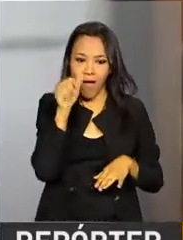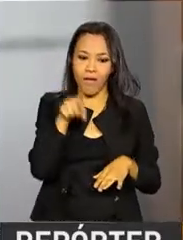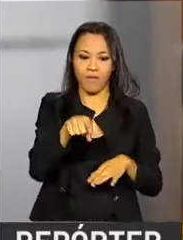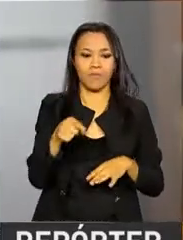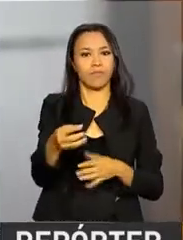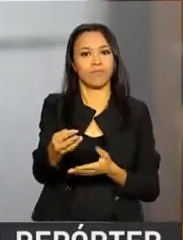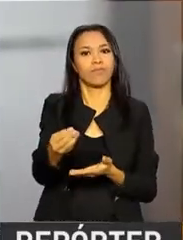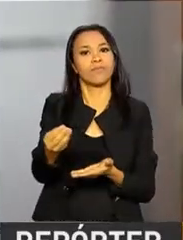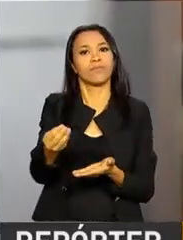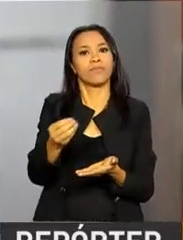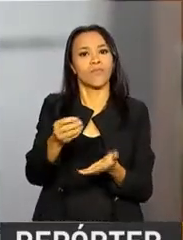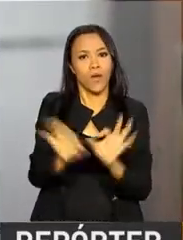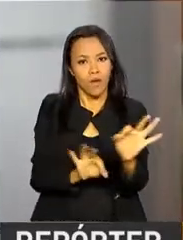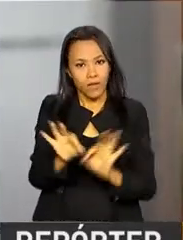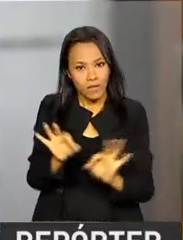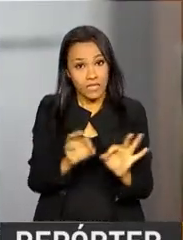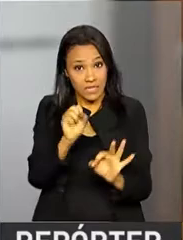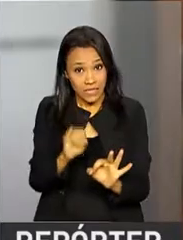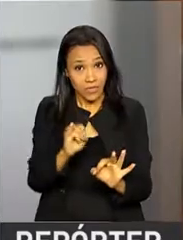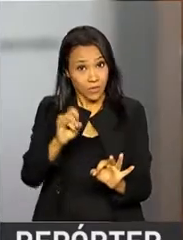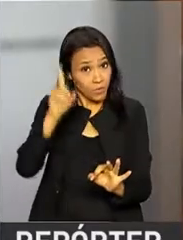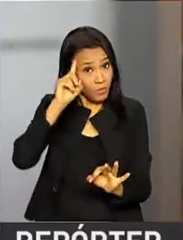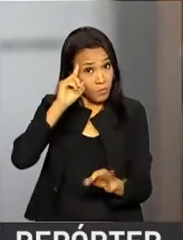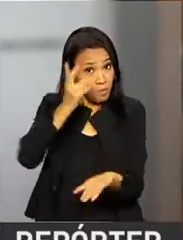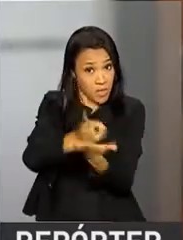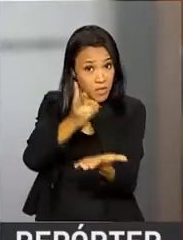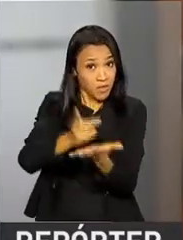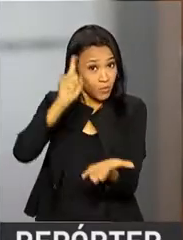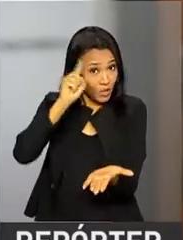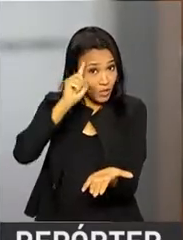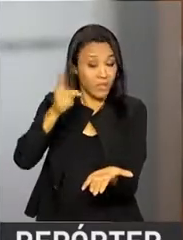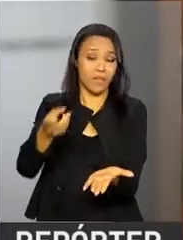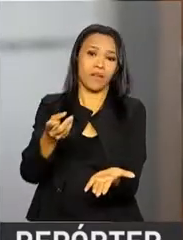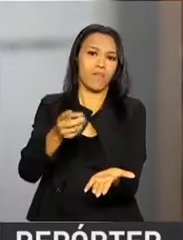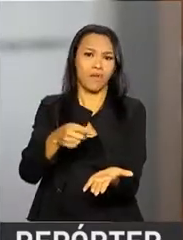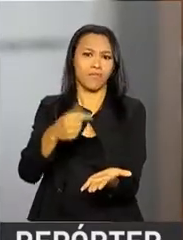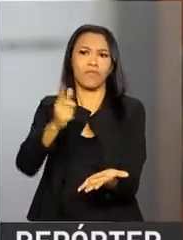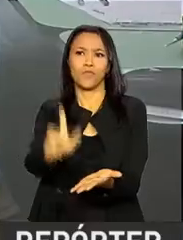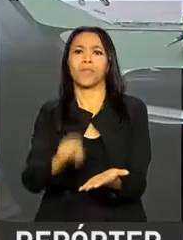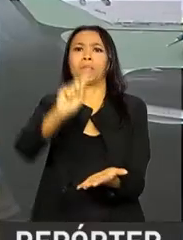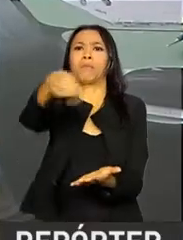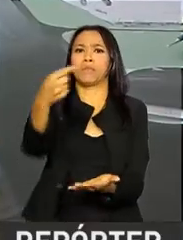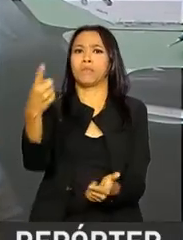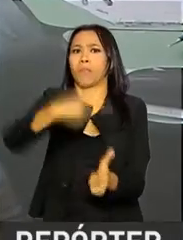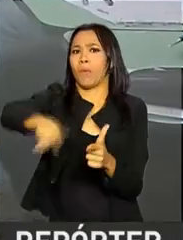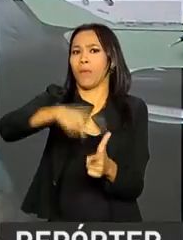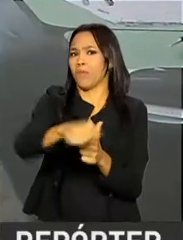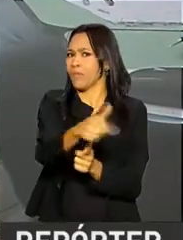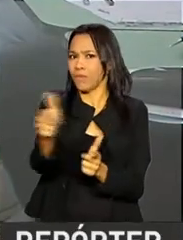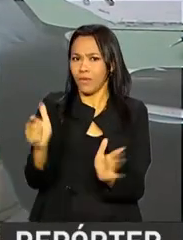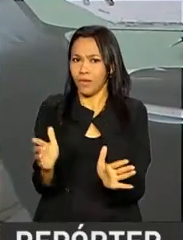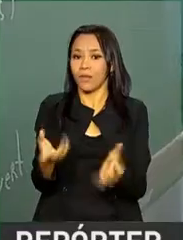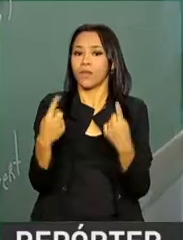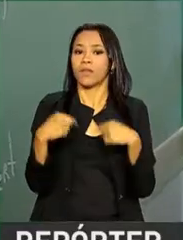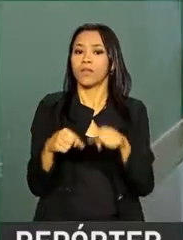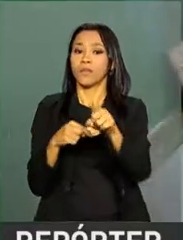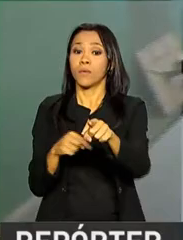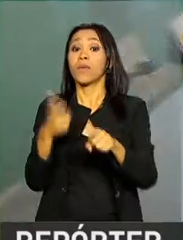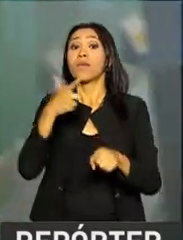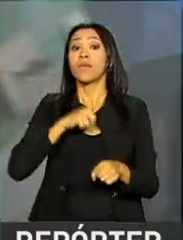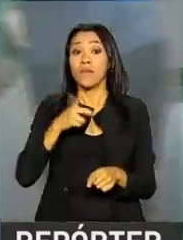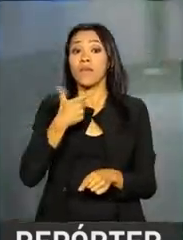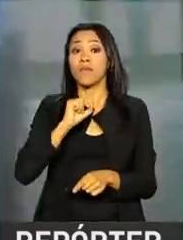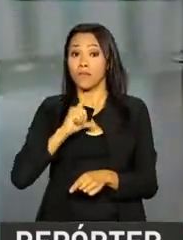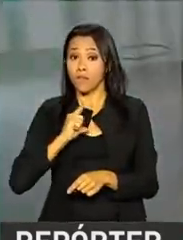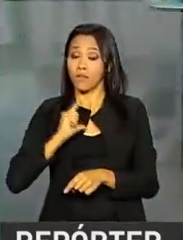1 se puder no mesmo dia já faça o aditamento que é para não ter nenhum problema os estudantes que têm curso superior financiado